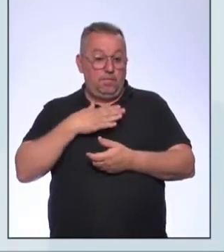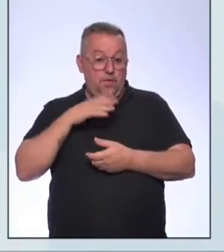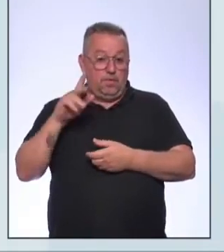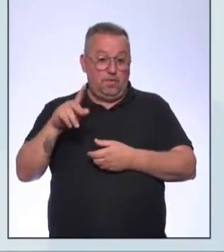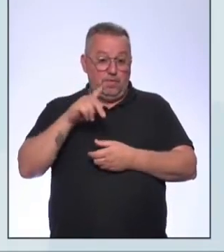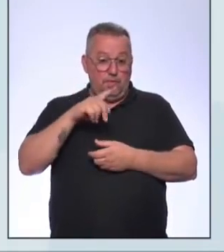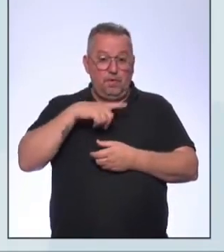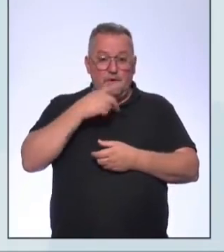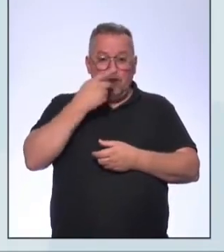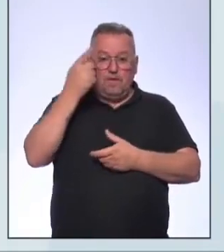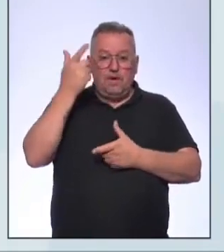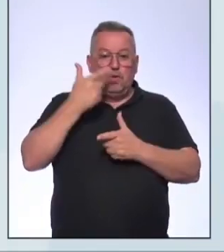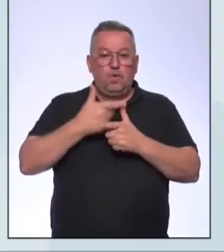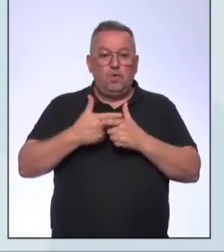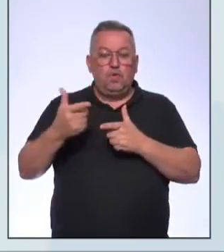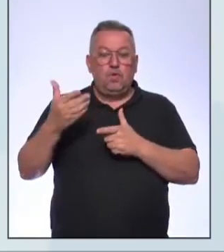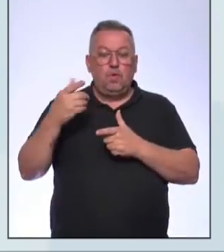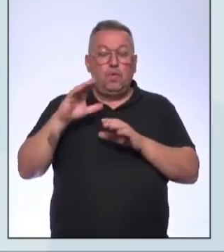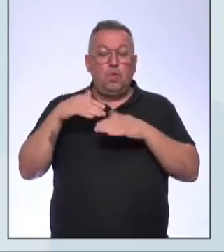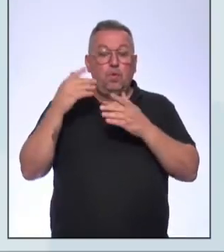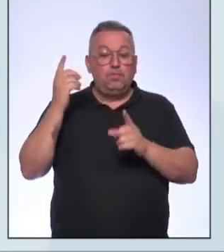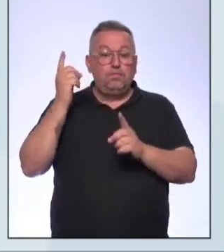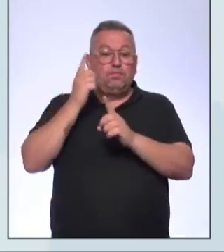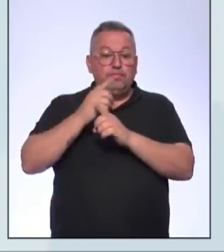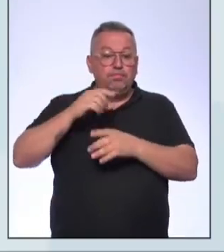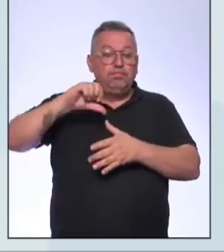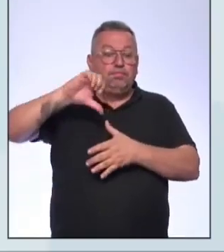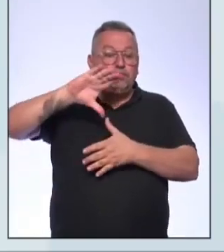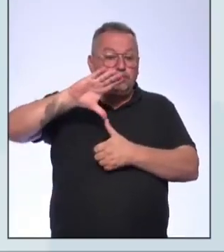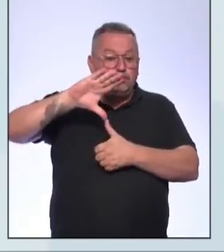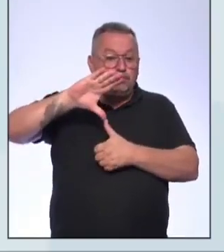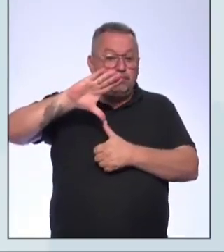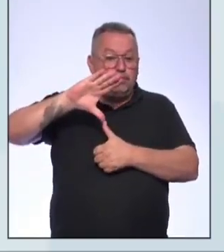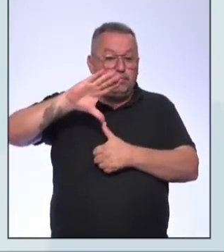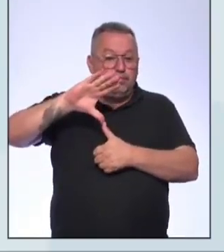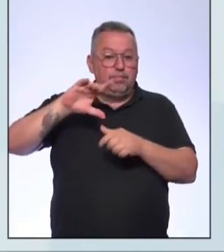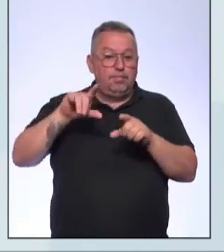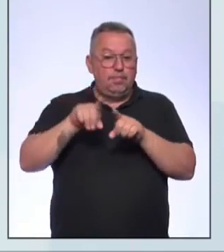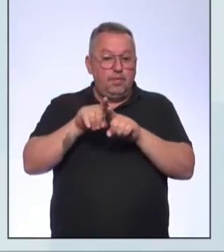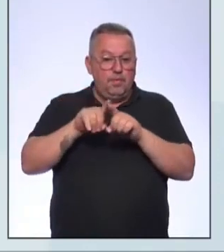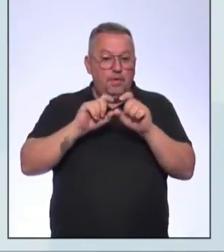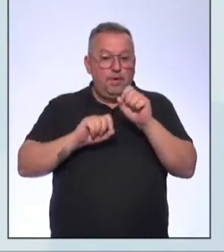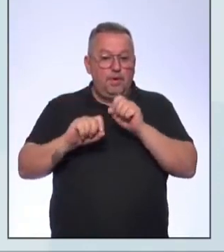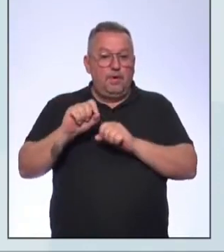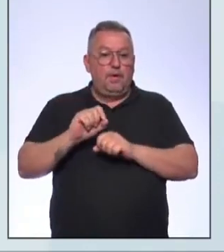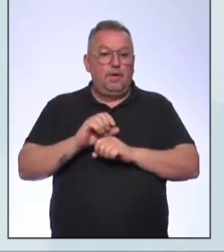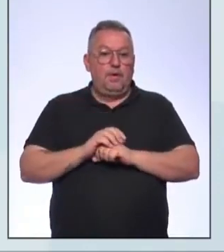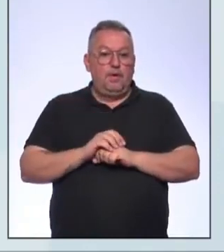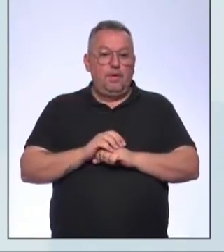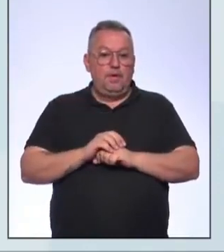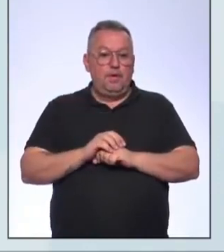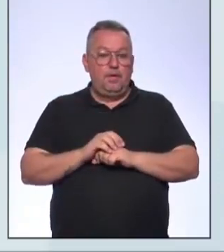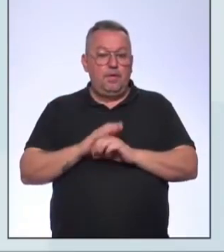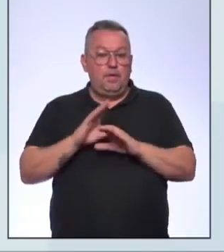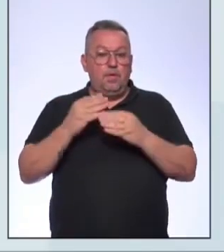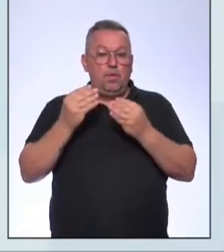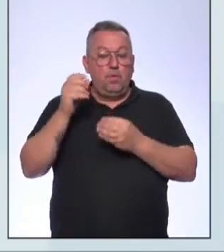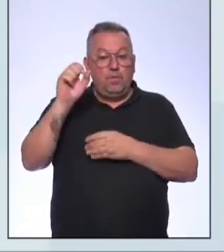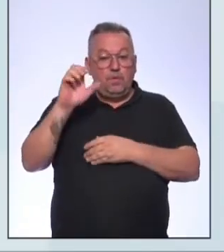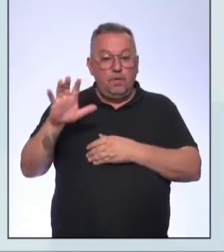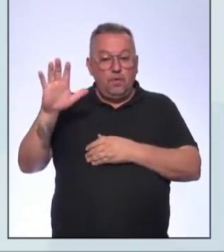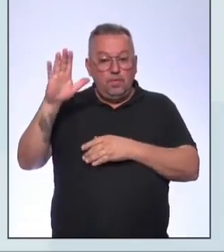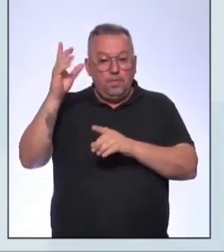estava falando sobre a era da descoberta. My teacher was talking about the age of discovery. Como os